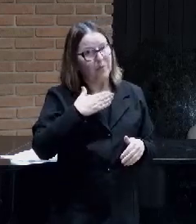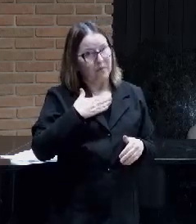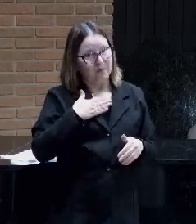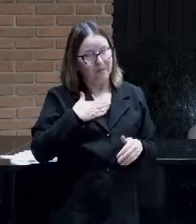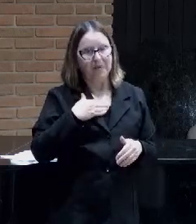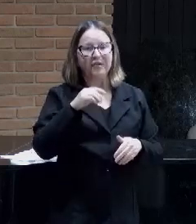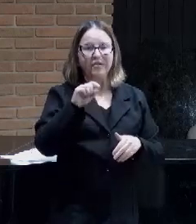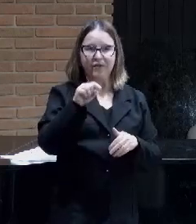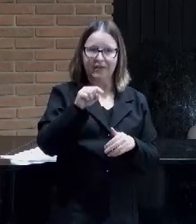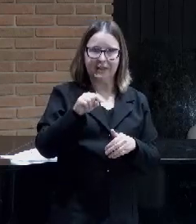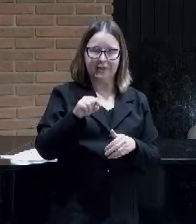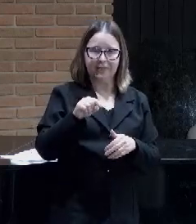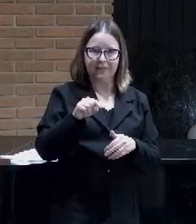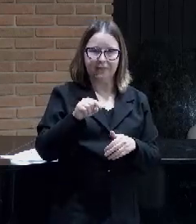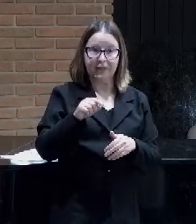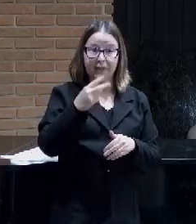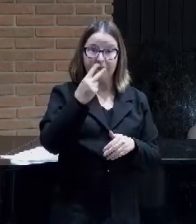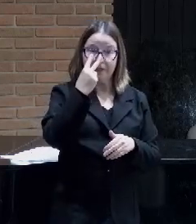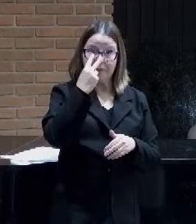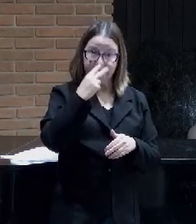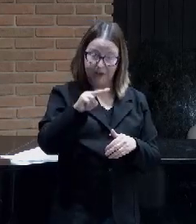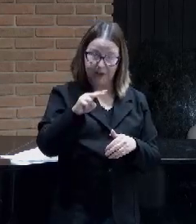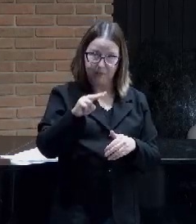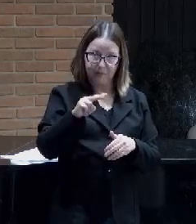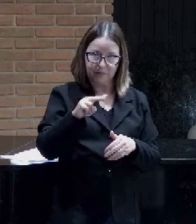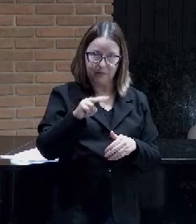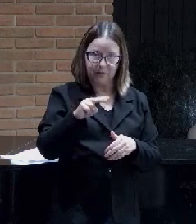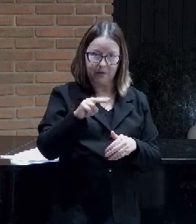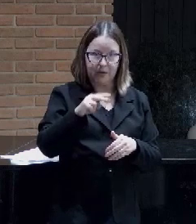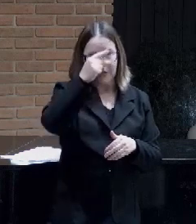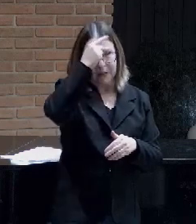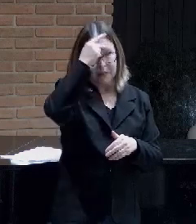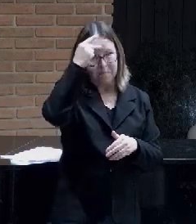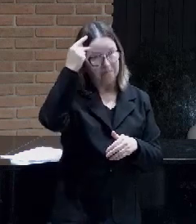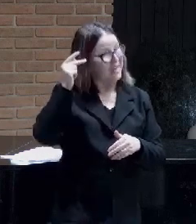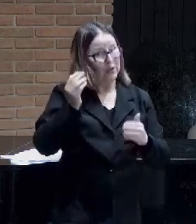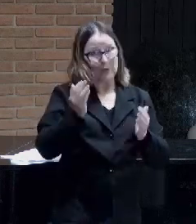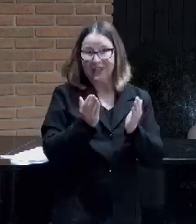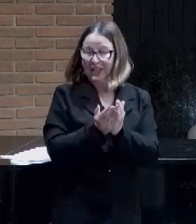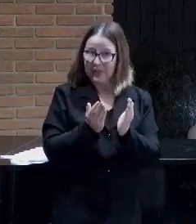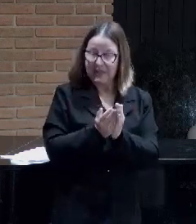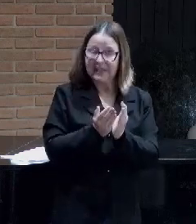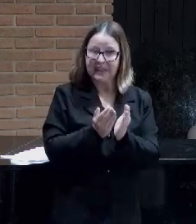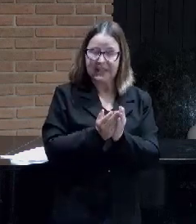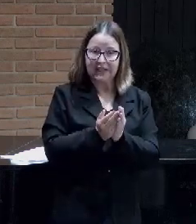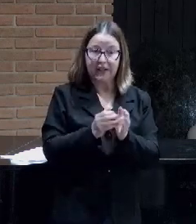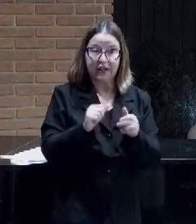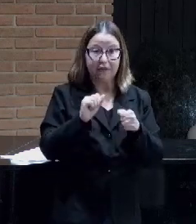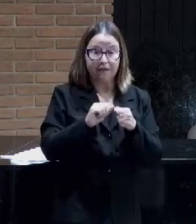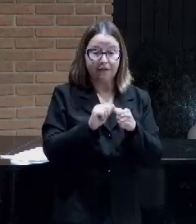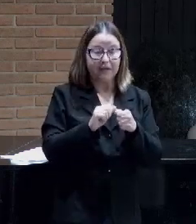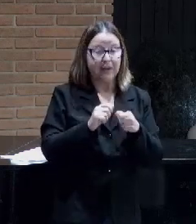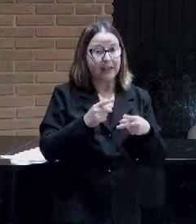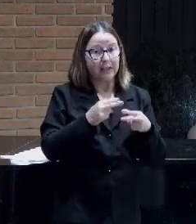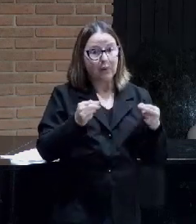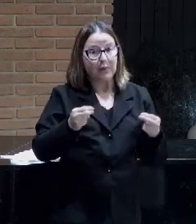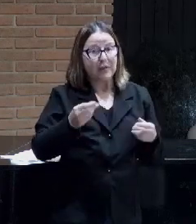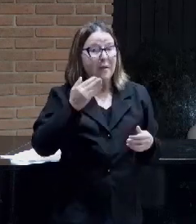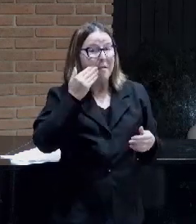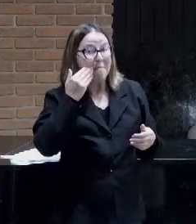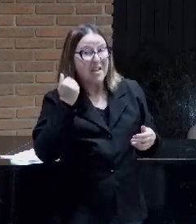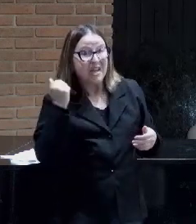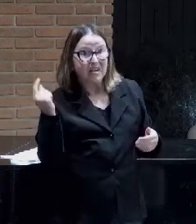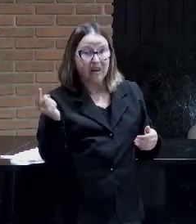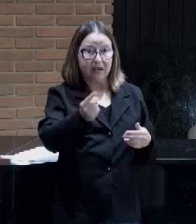um não cristão se comportando melhor do que nós, tendo uma atitude mais cristã do que nós. Às vezes no trabalho você